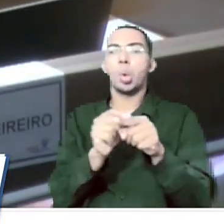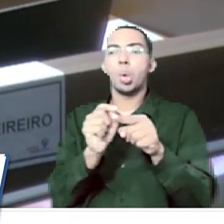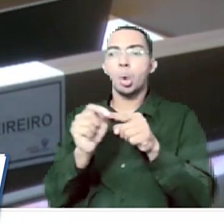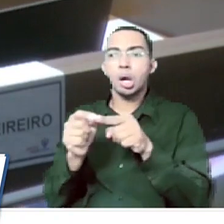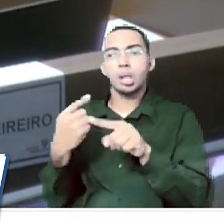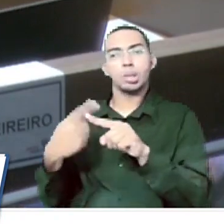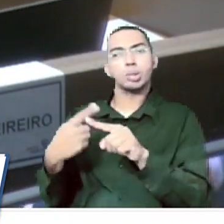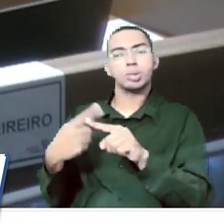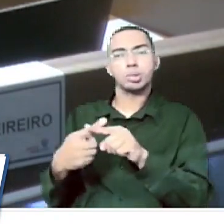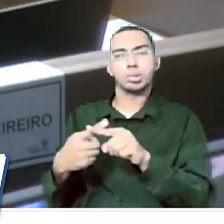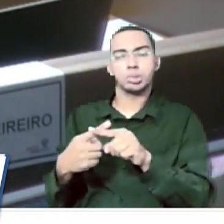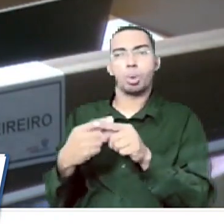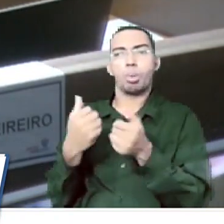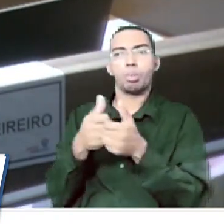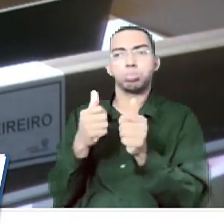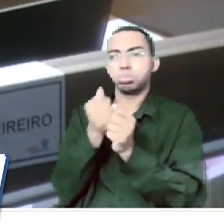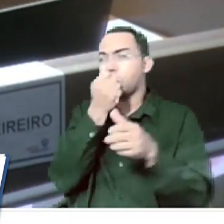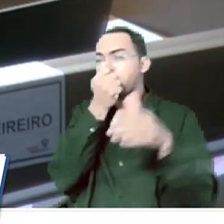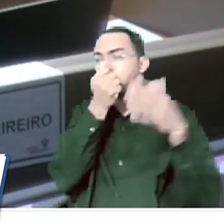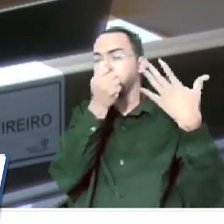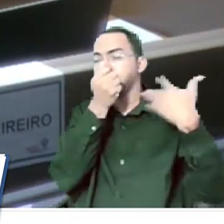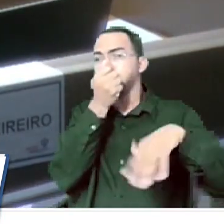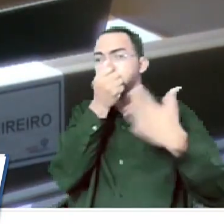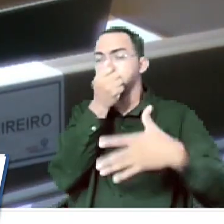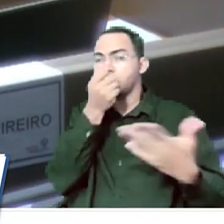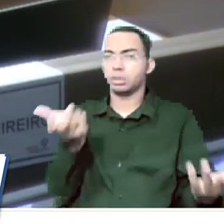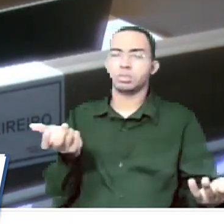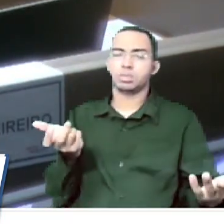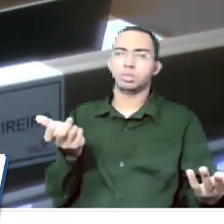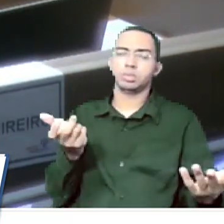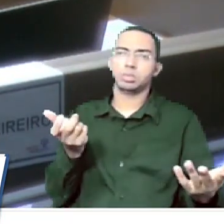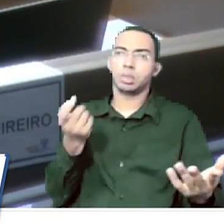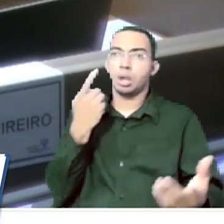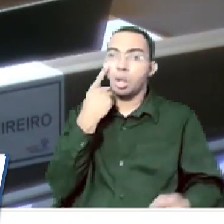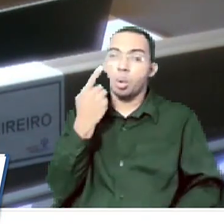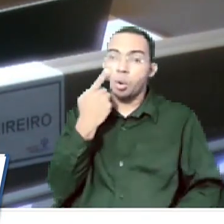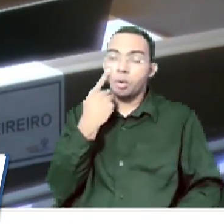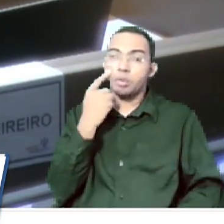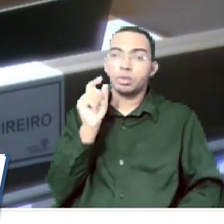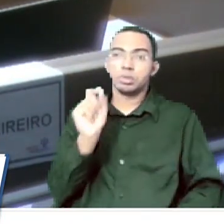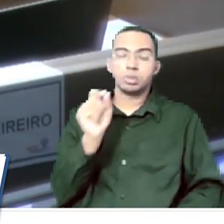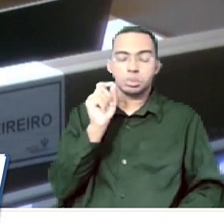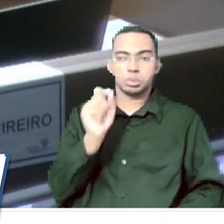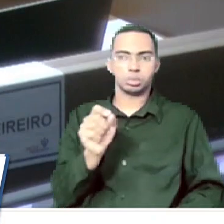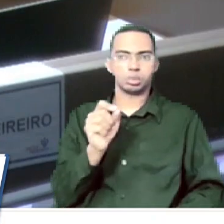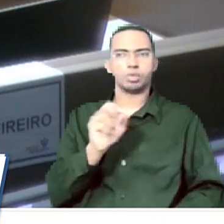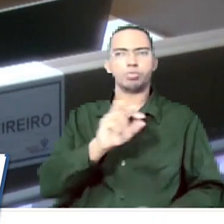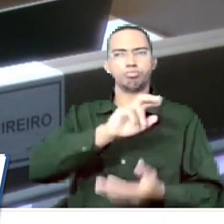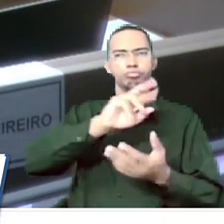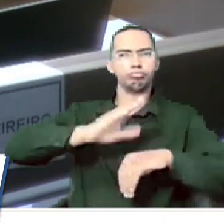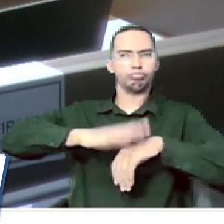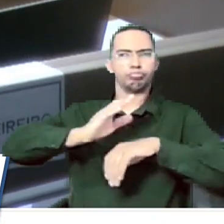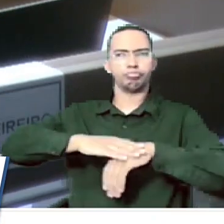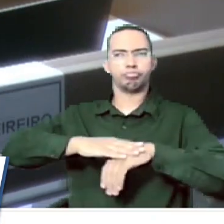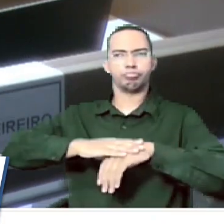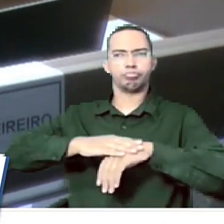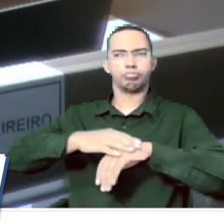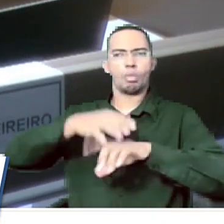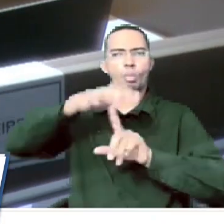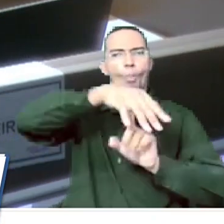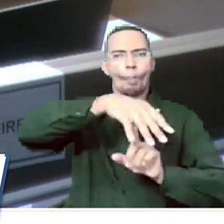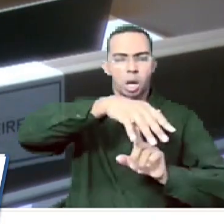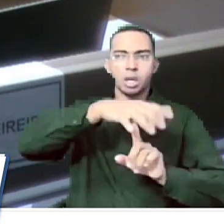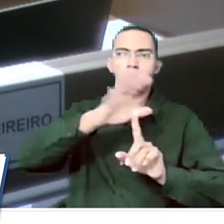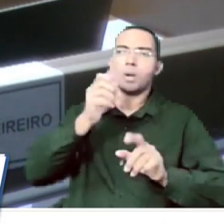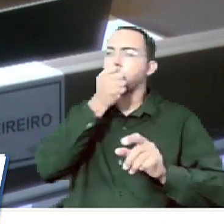estão super lotados, né? Super lotado. Então eu vejo lá, e muitas vezes passa no ponto de ônibus, como está muito lotado, eles